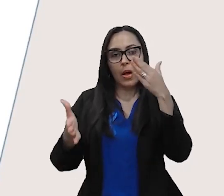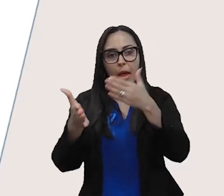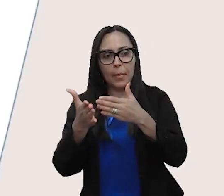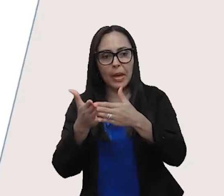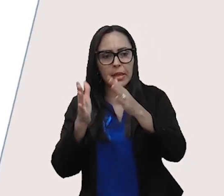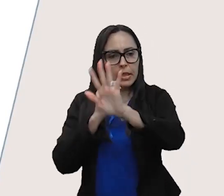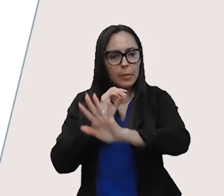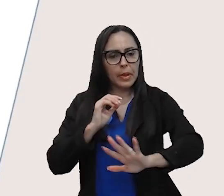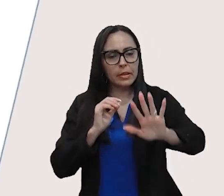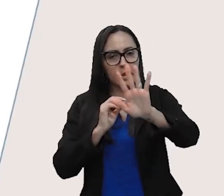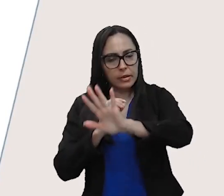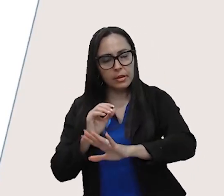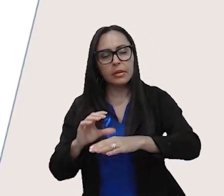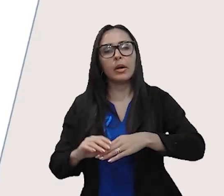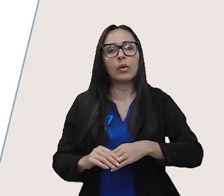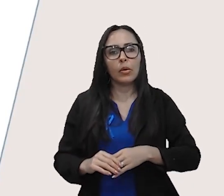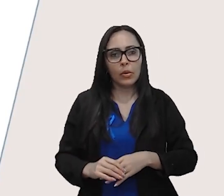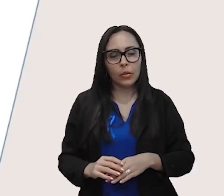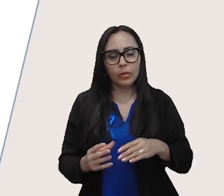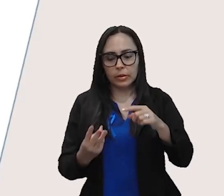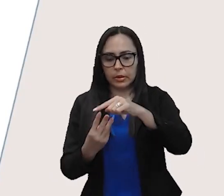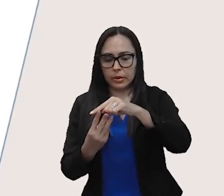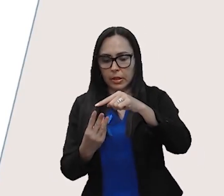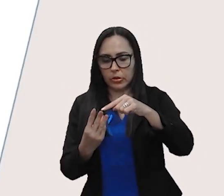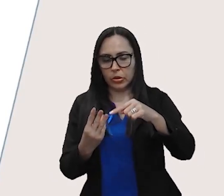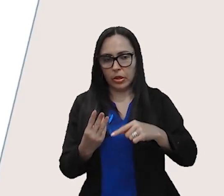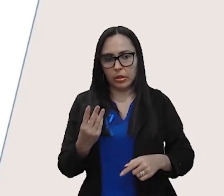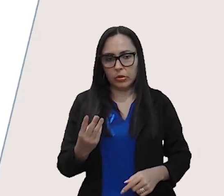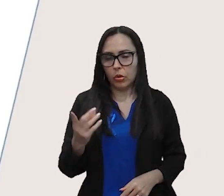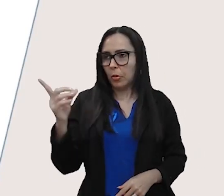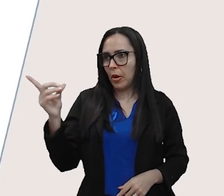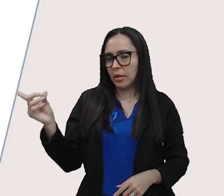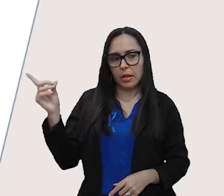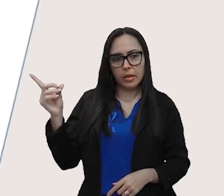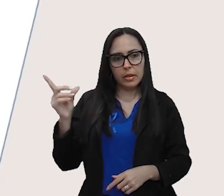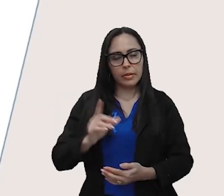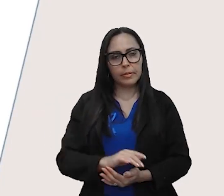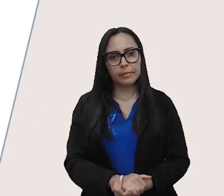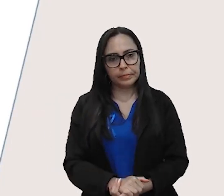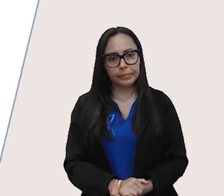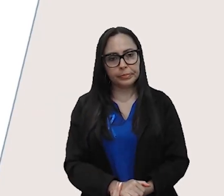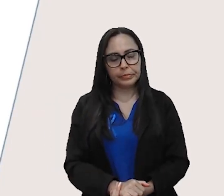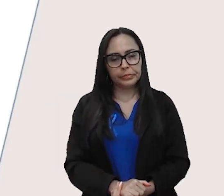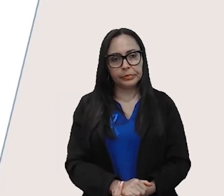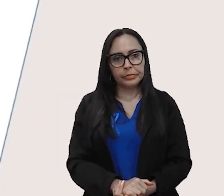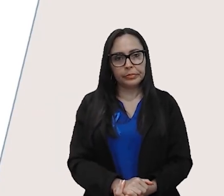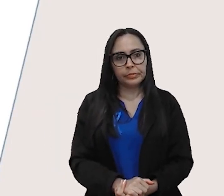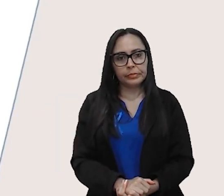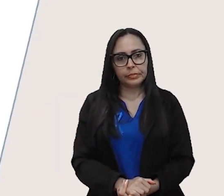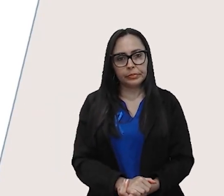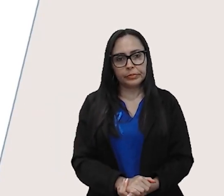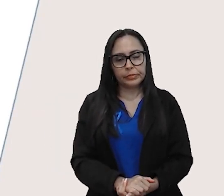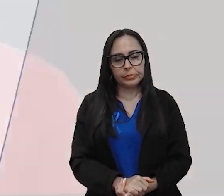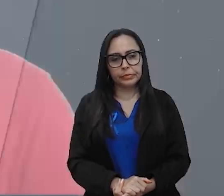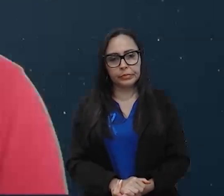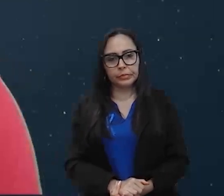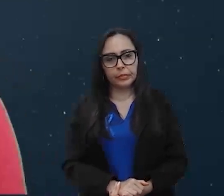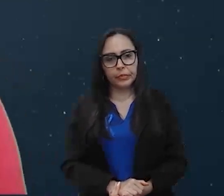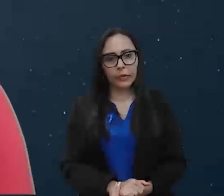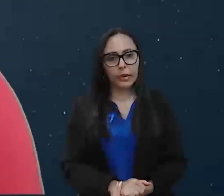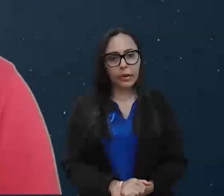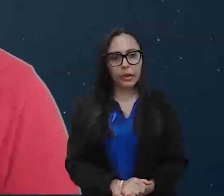pela intersecção de 3 retas como essas aí, ó, nos pontos A, B e C. Conta para mim,